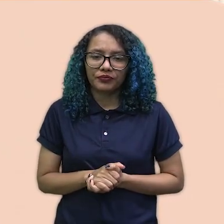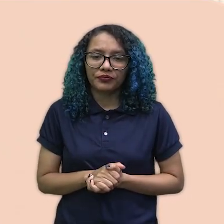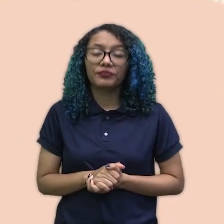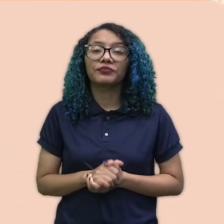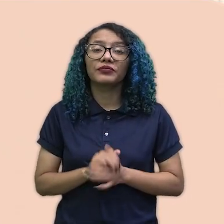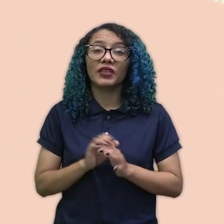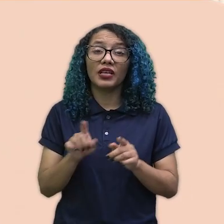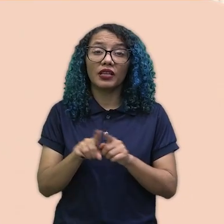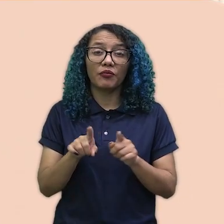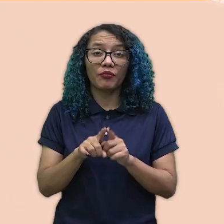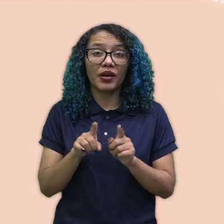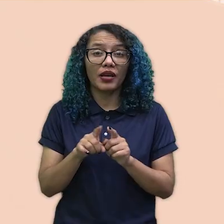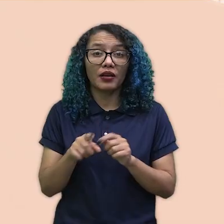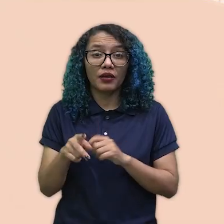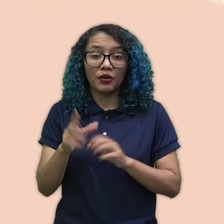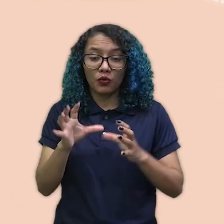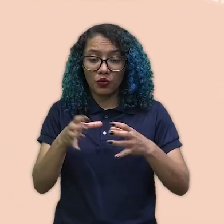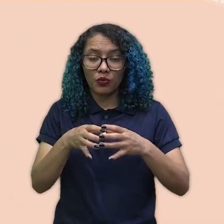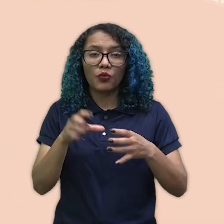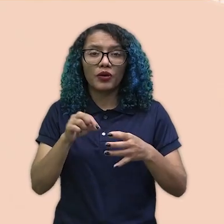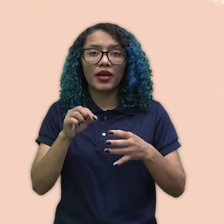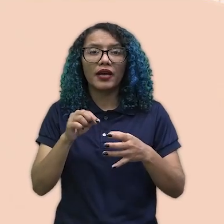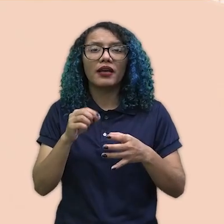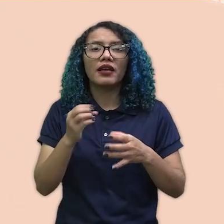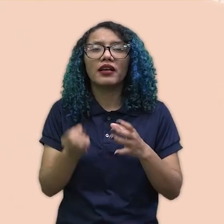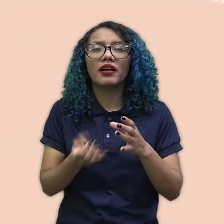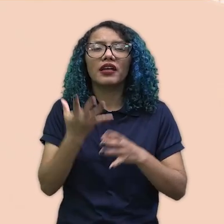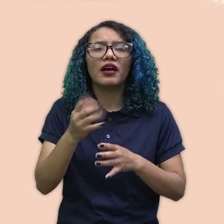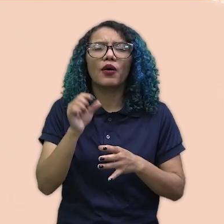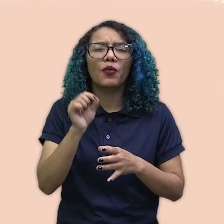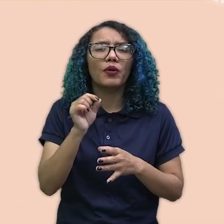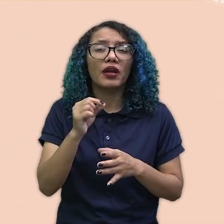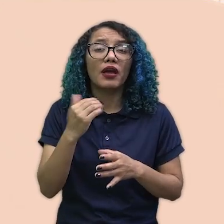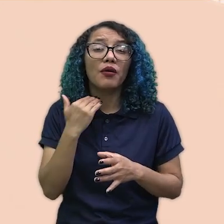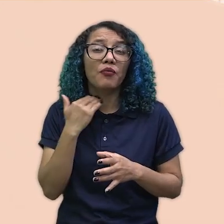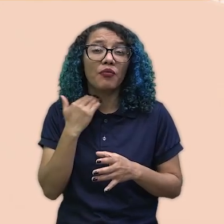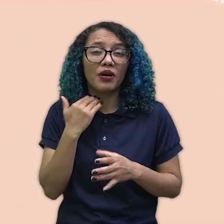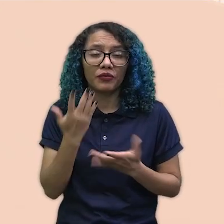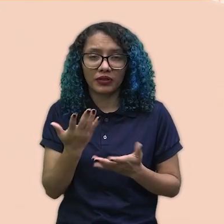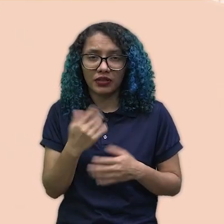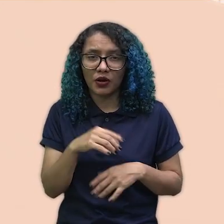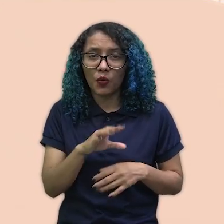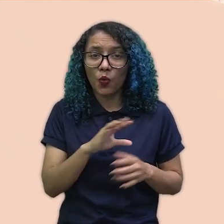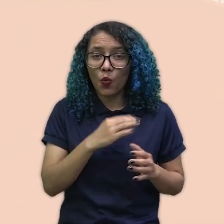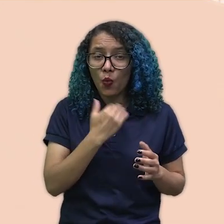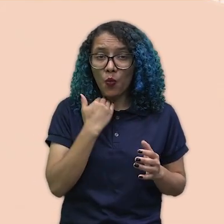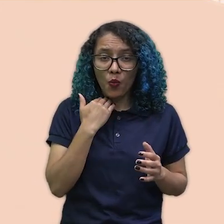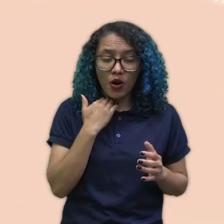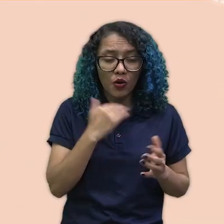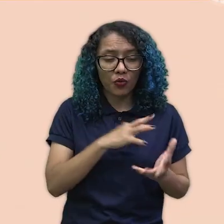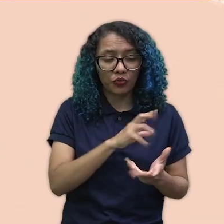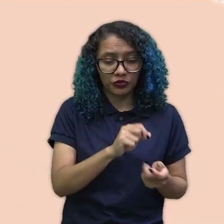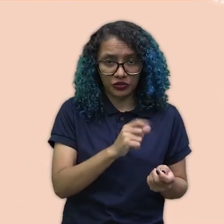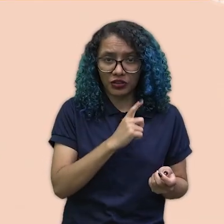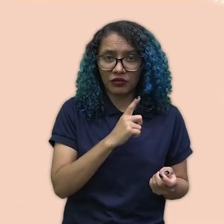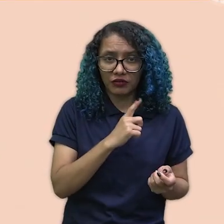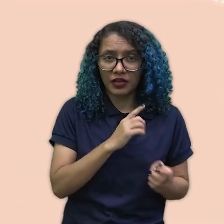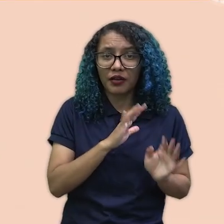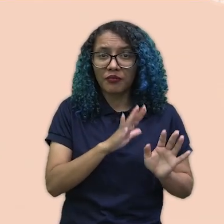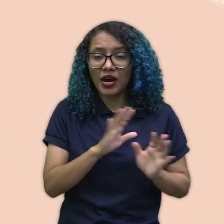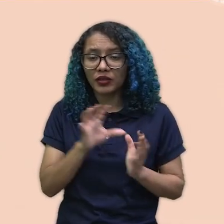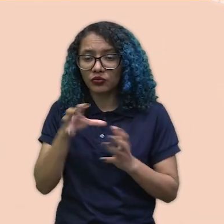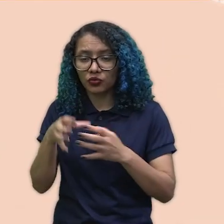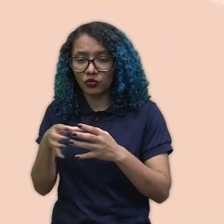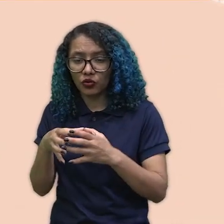tiveram ali a ideia de criar um banco, né? Assim como existe o Banco Mundial, o BRICS, ele também vai criar o